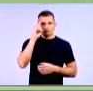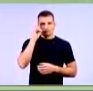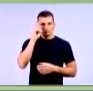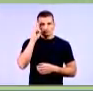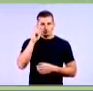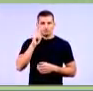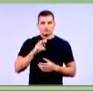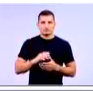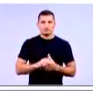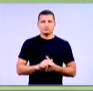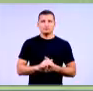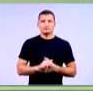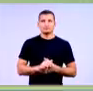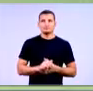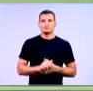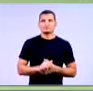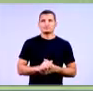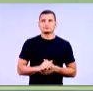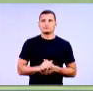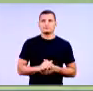respeito do diagrama de sequência.